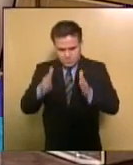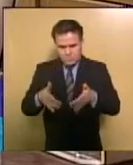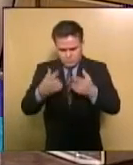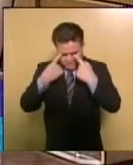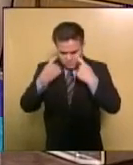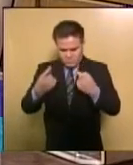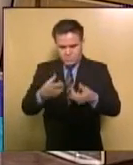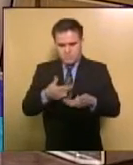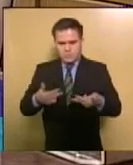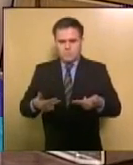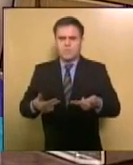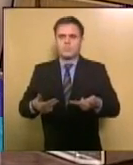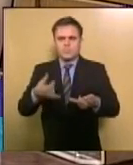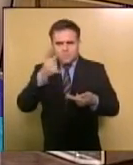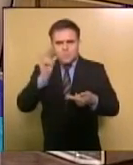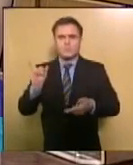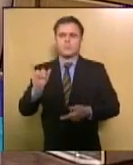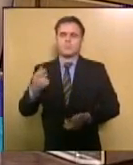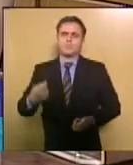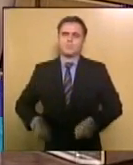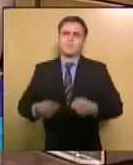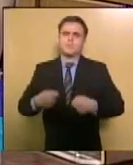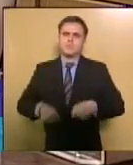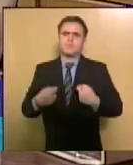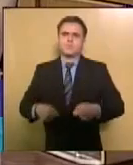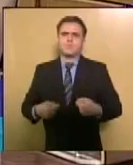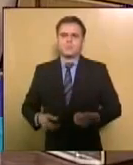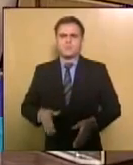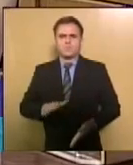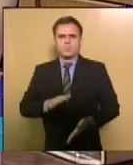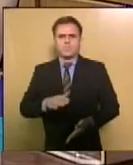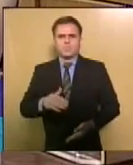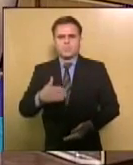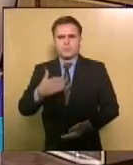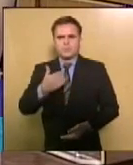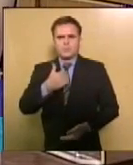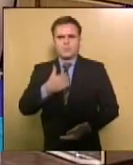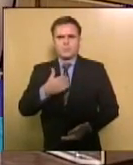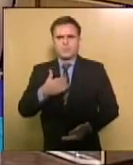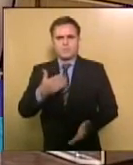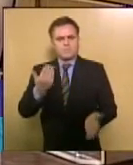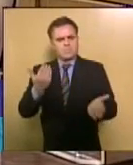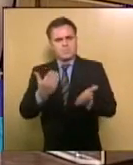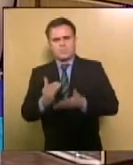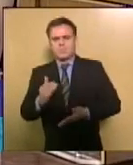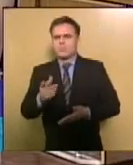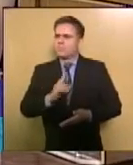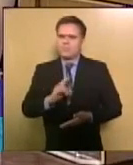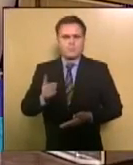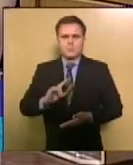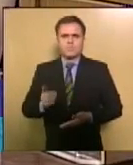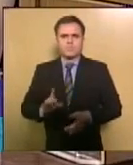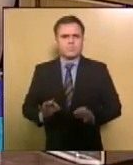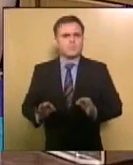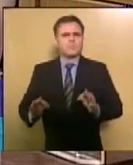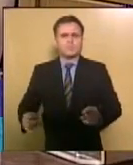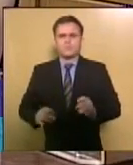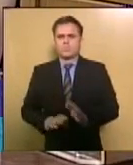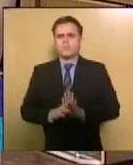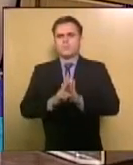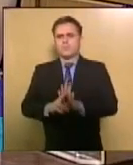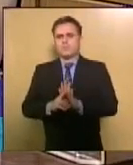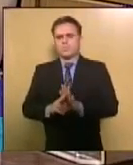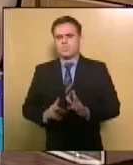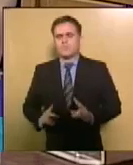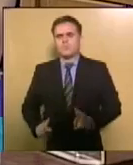Letal e a gente não pode desprezar o que essas mais de 4.000 Mulheres vítimas de homicídio todos os anos representam porque pra